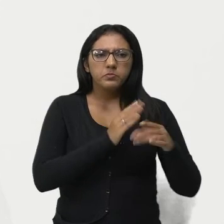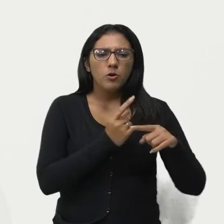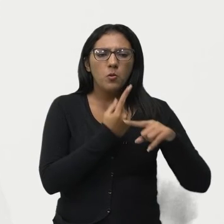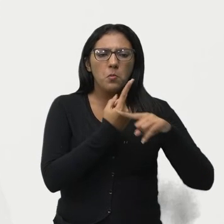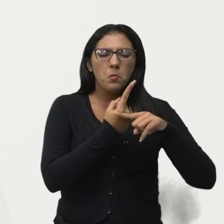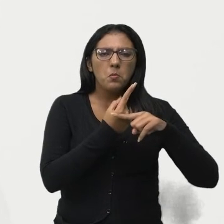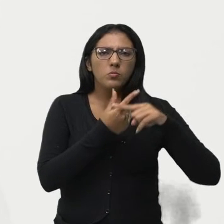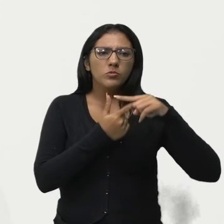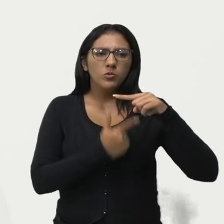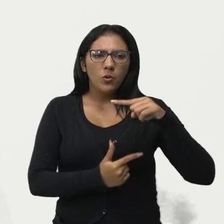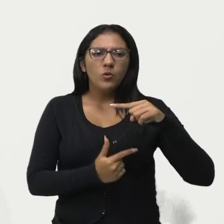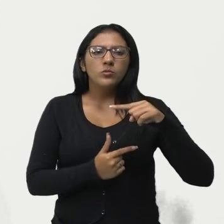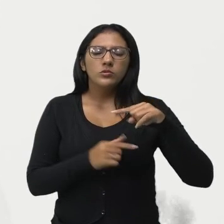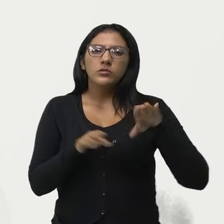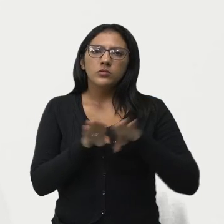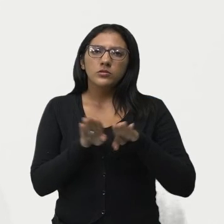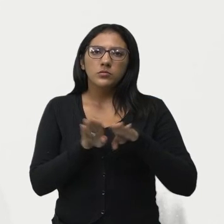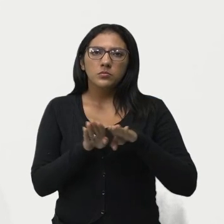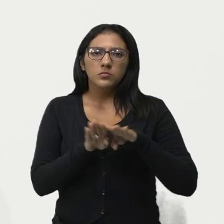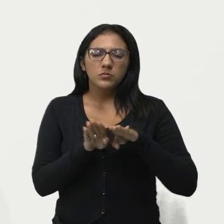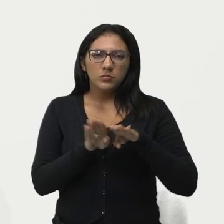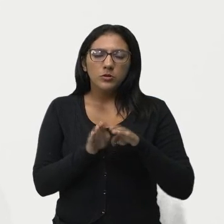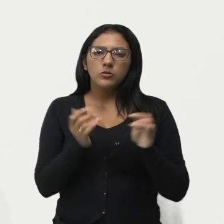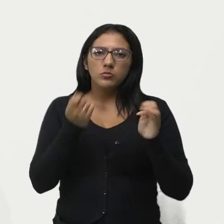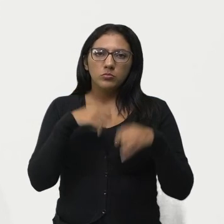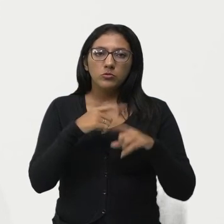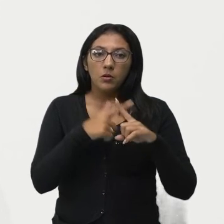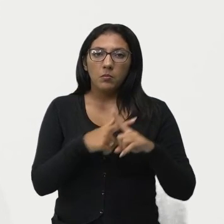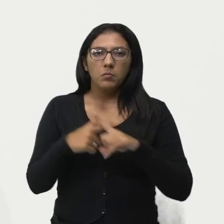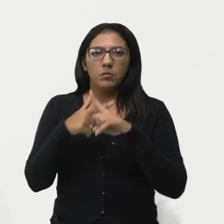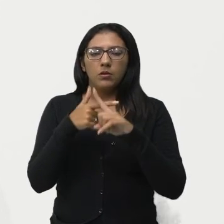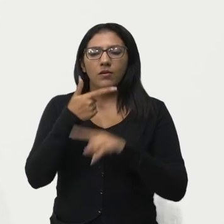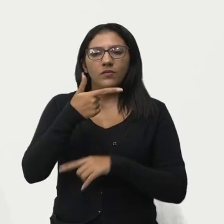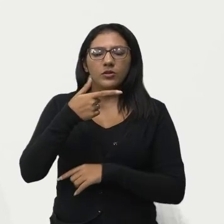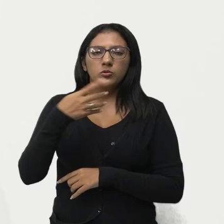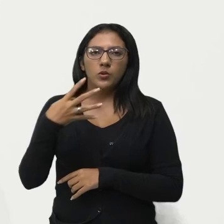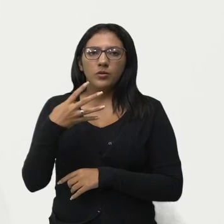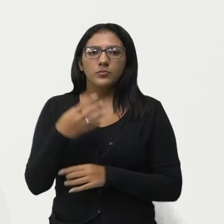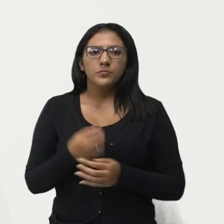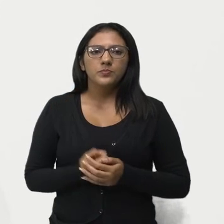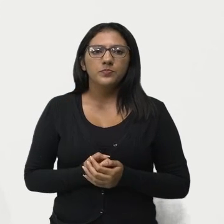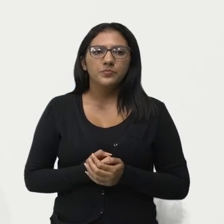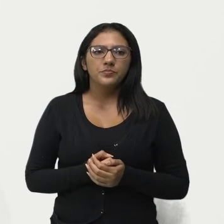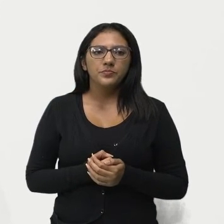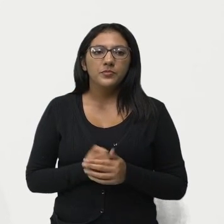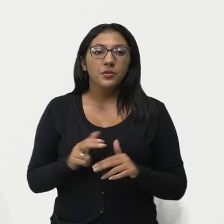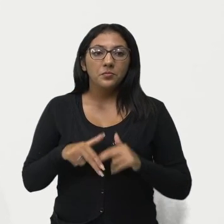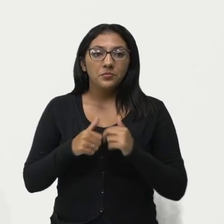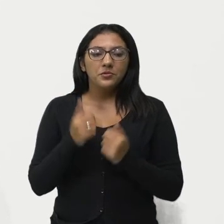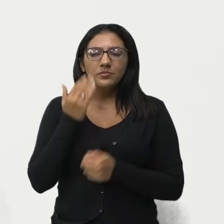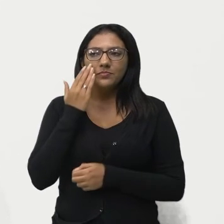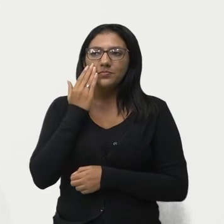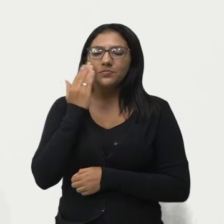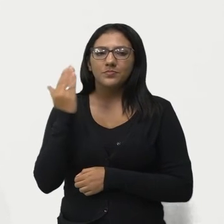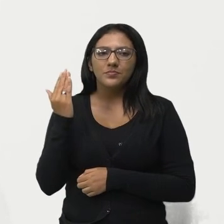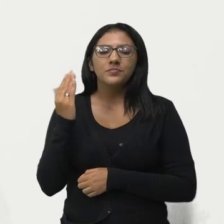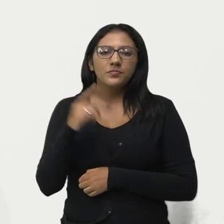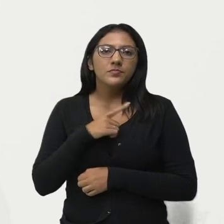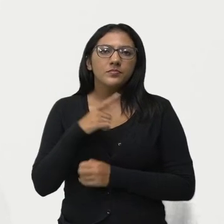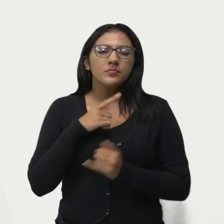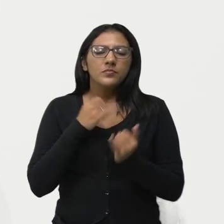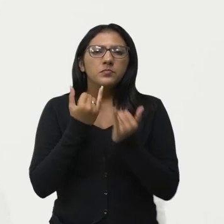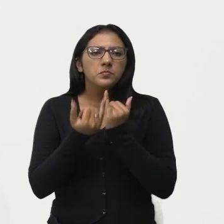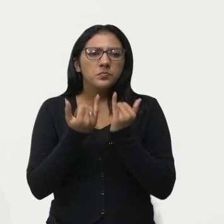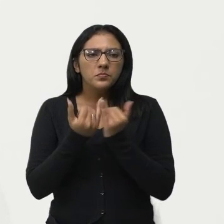denominador também, multiplicado com 24, tá? Por isso que aqui nessa linha ficou desse jeito, ó.